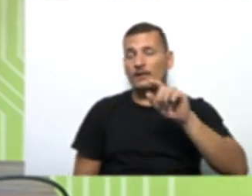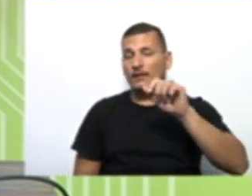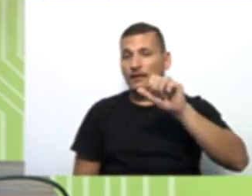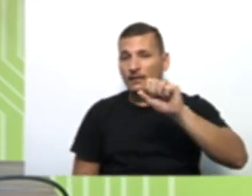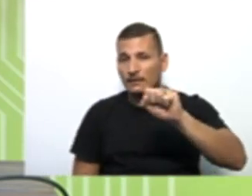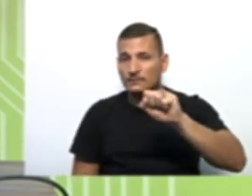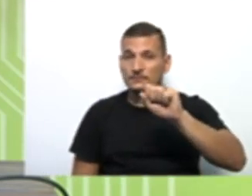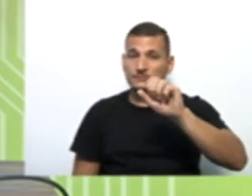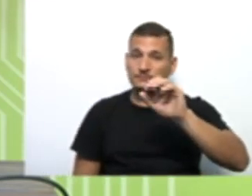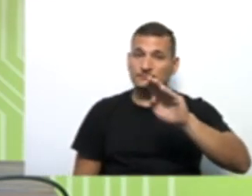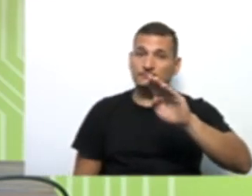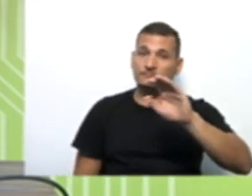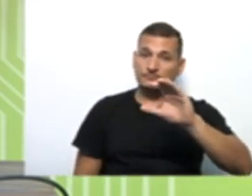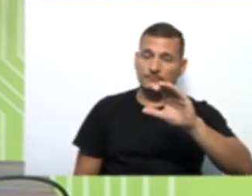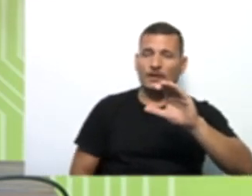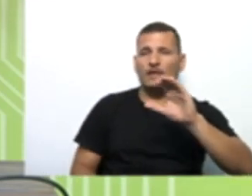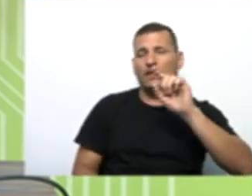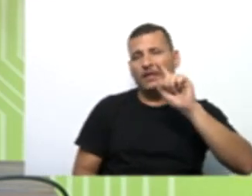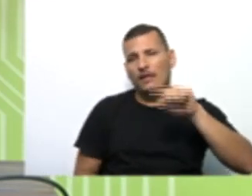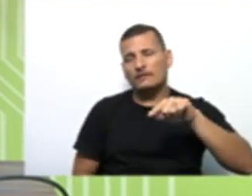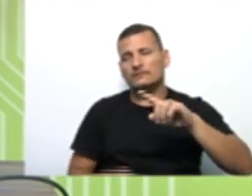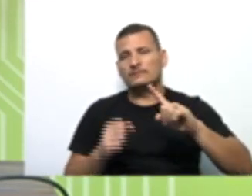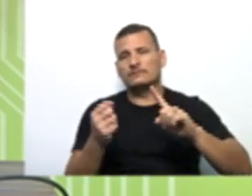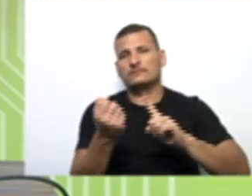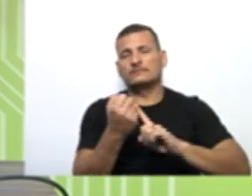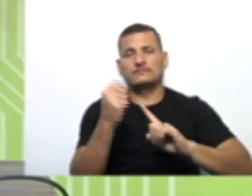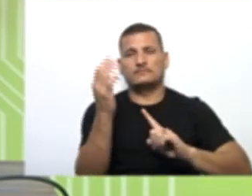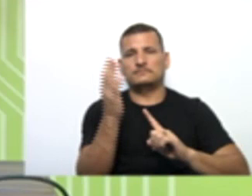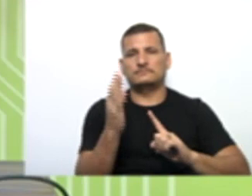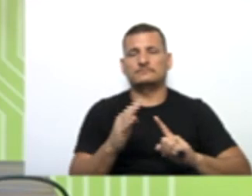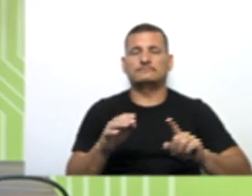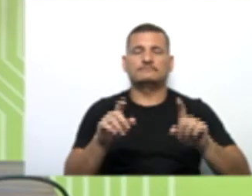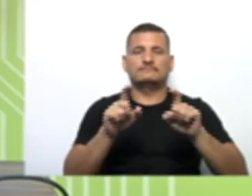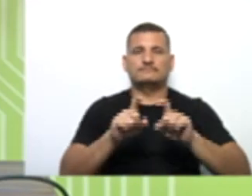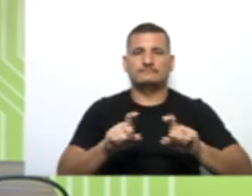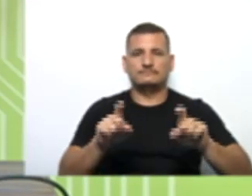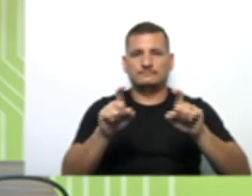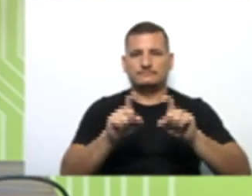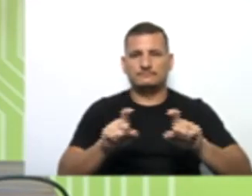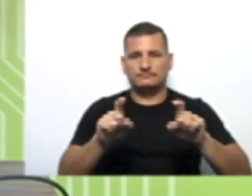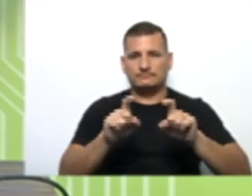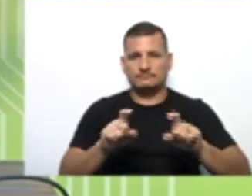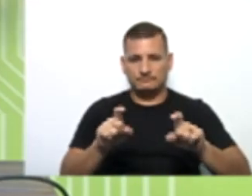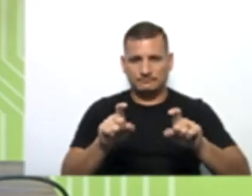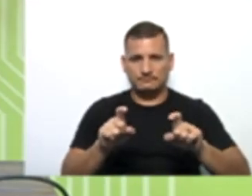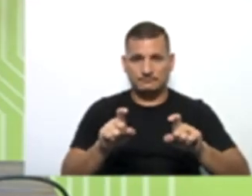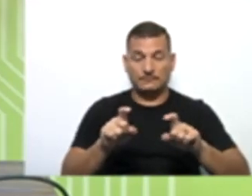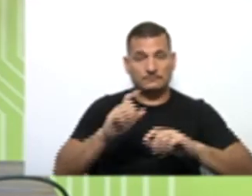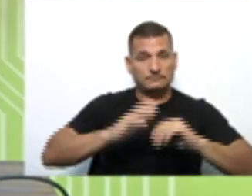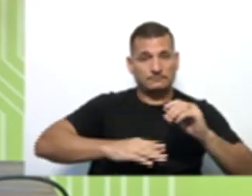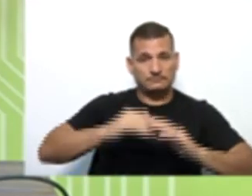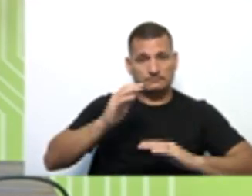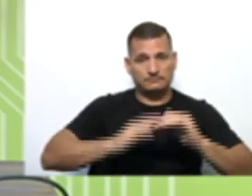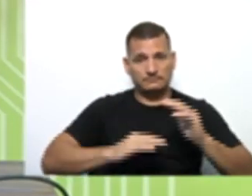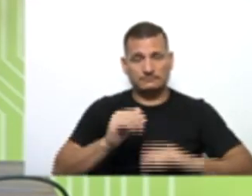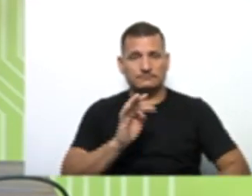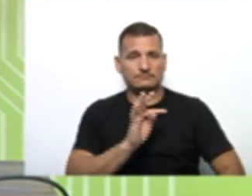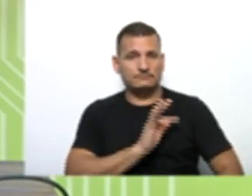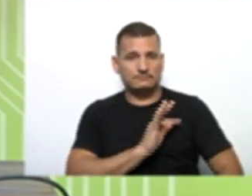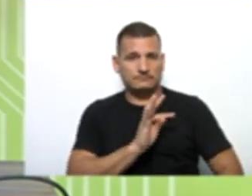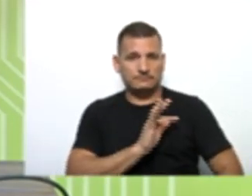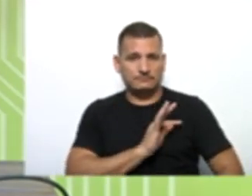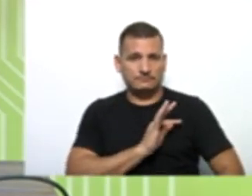de Computação. E a profissão do técnico em informática para a internet, ela ainda, como todos da área de